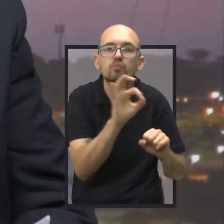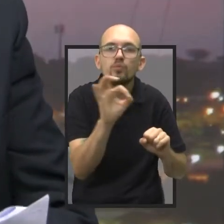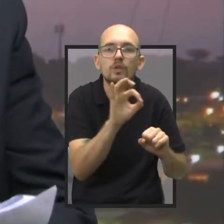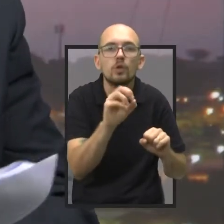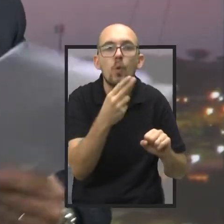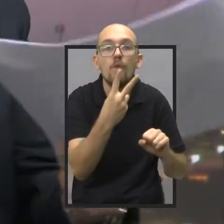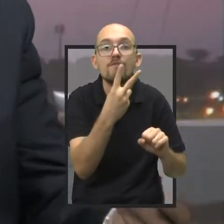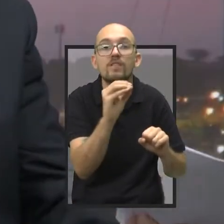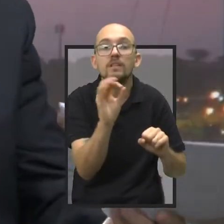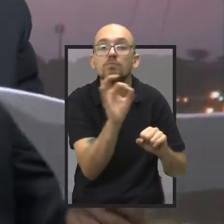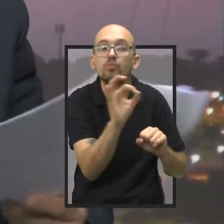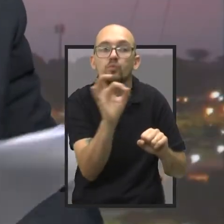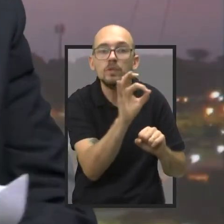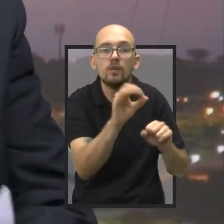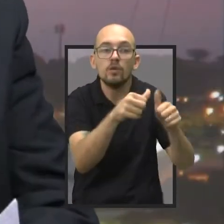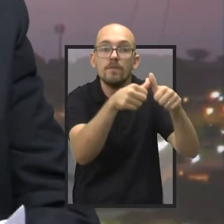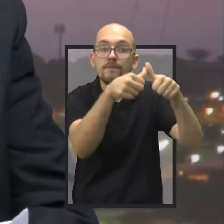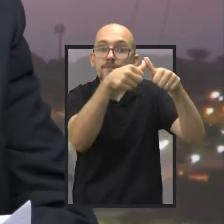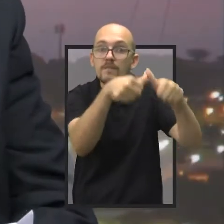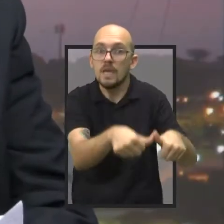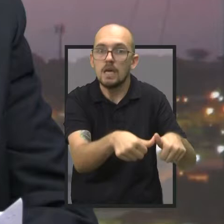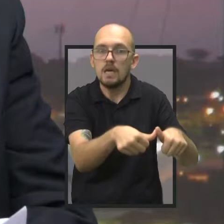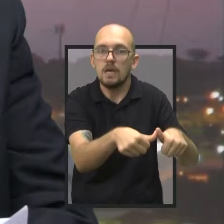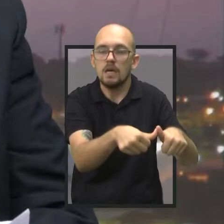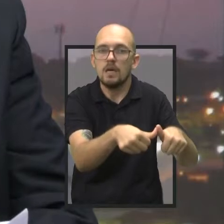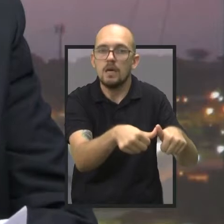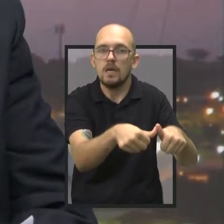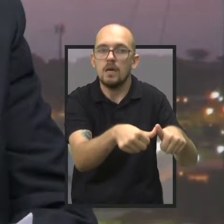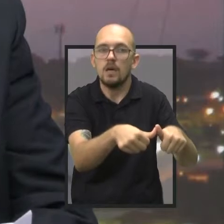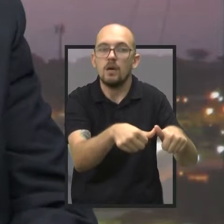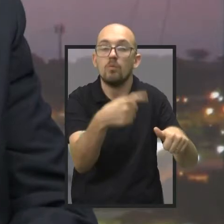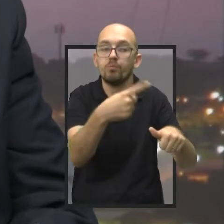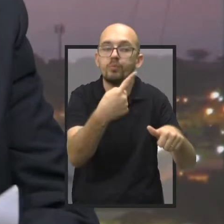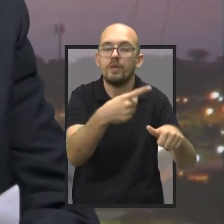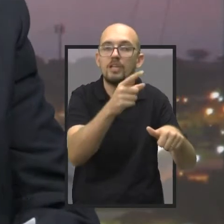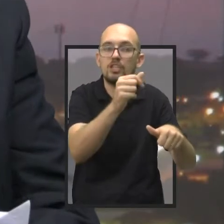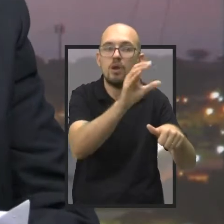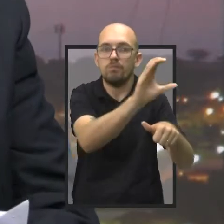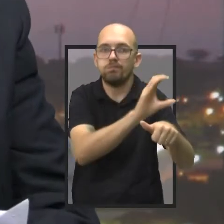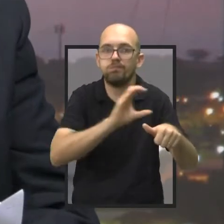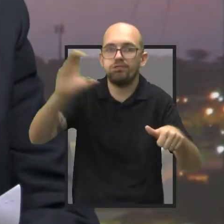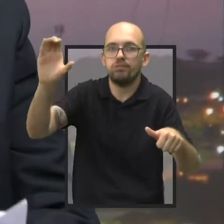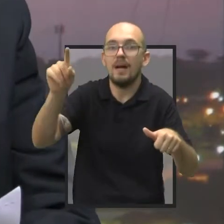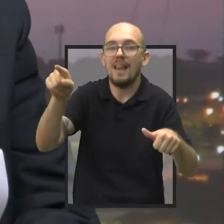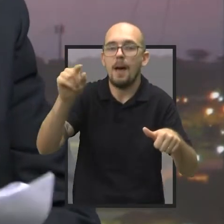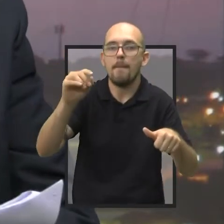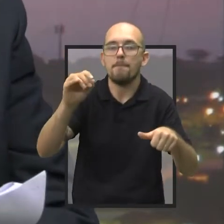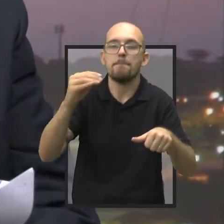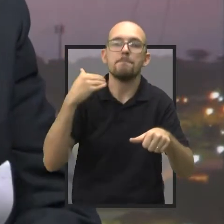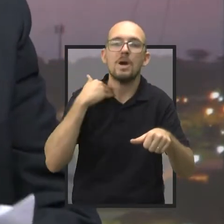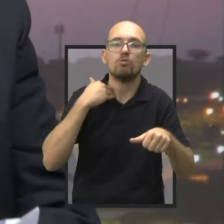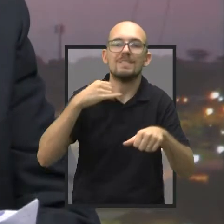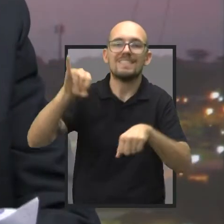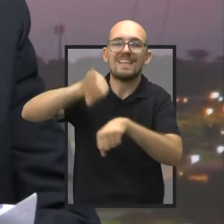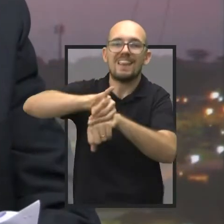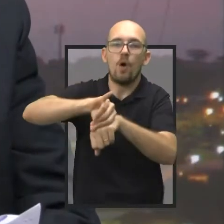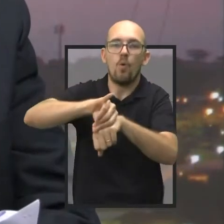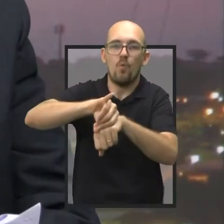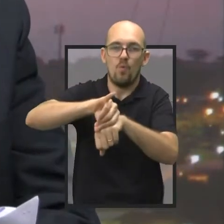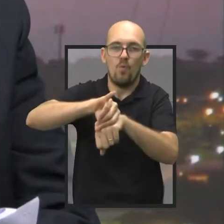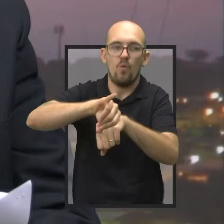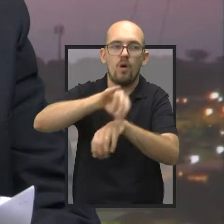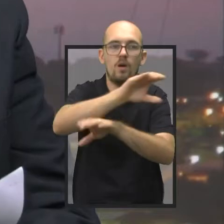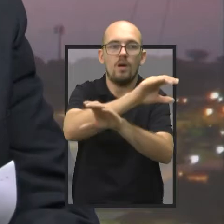recurso apenas, e todo o restante tem que ser depositado no Banco Central, que é o depósito compulsório.